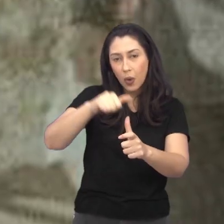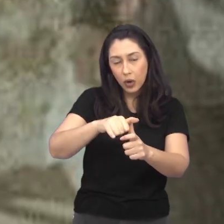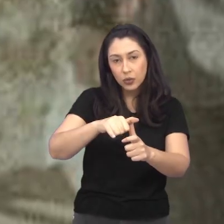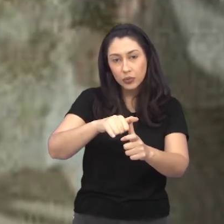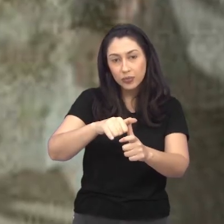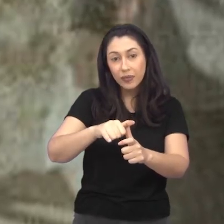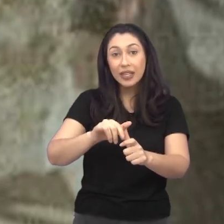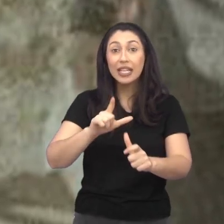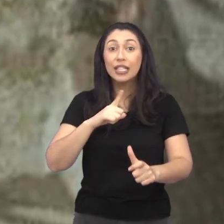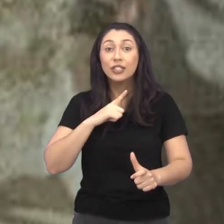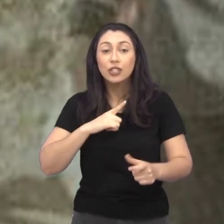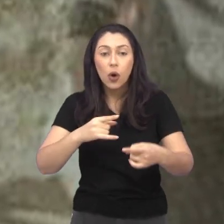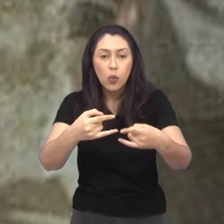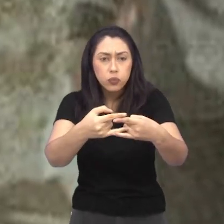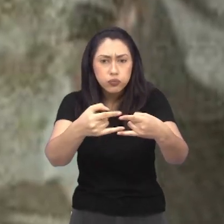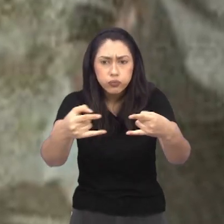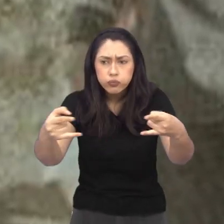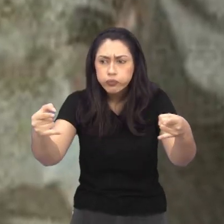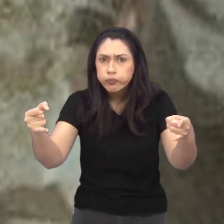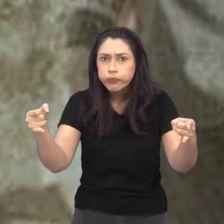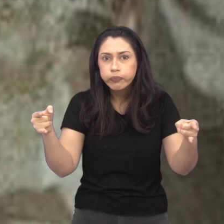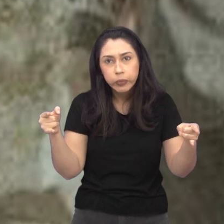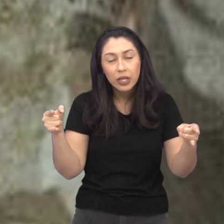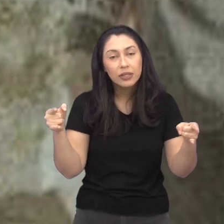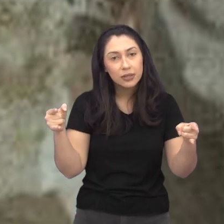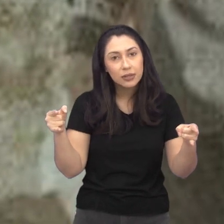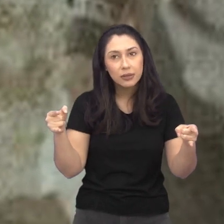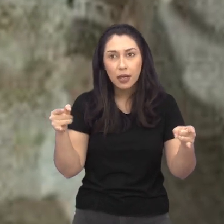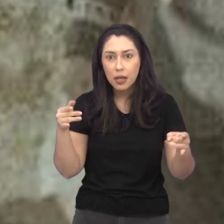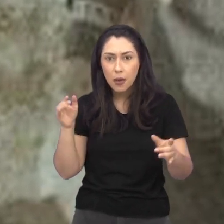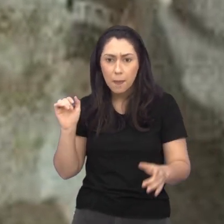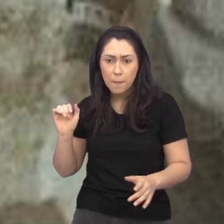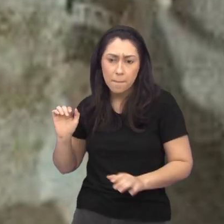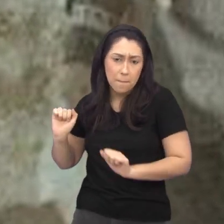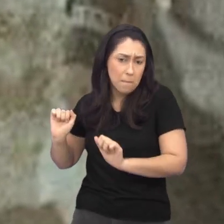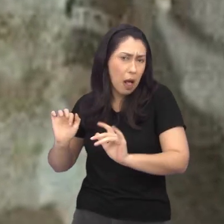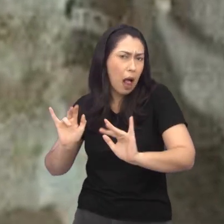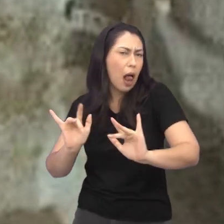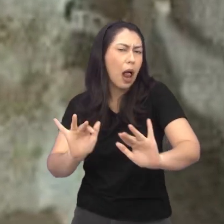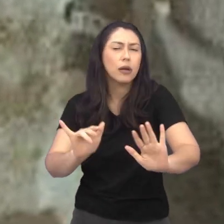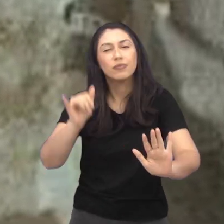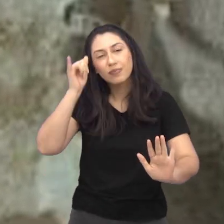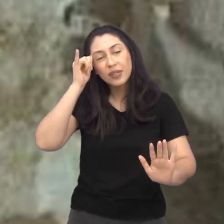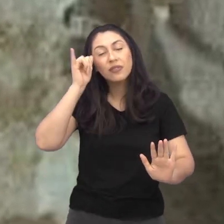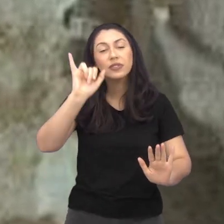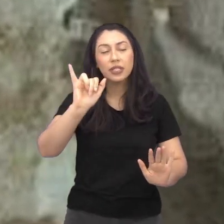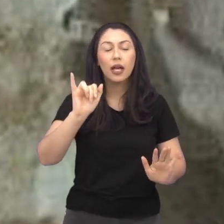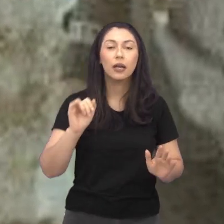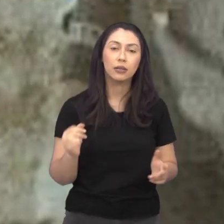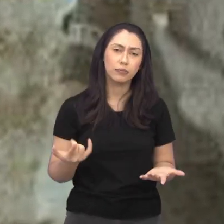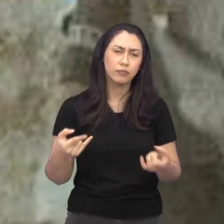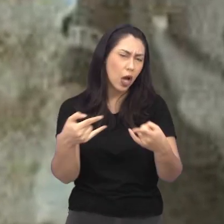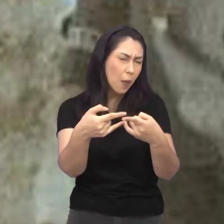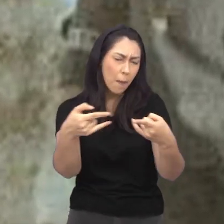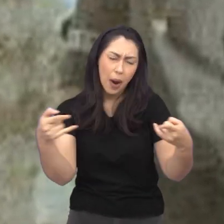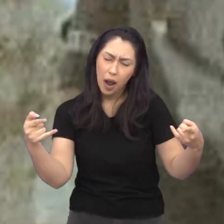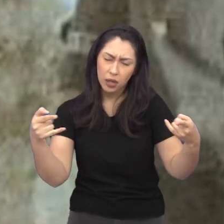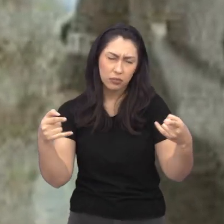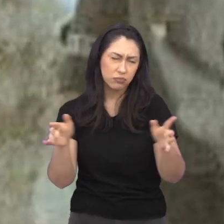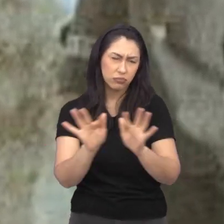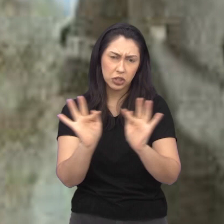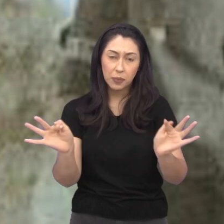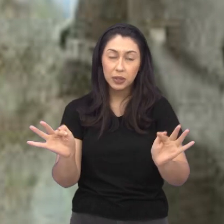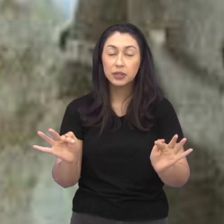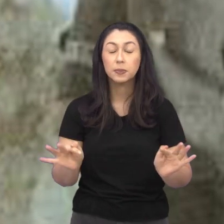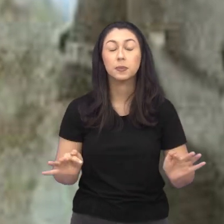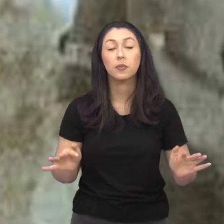tinha uma barreira por causa para ninguém ir à pista, né? Porque era uma barreira